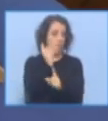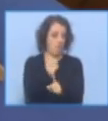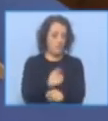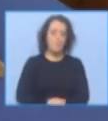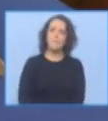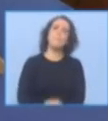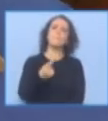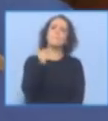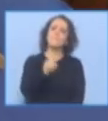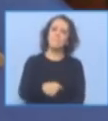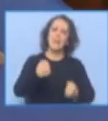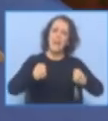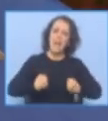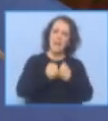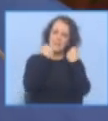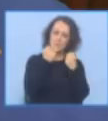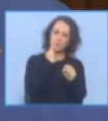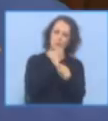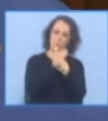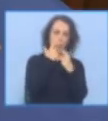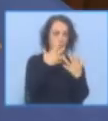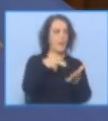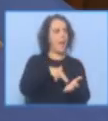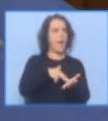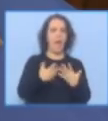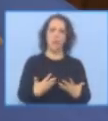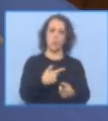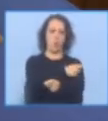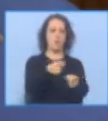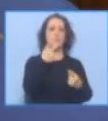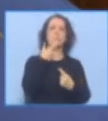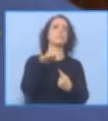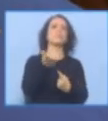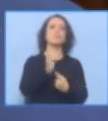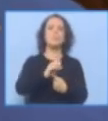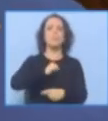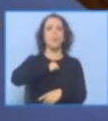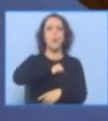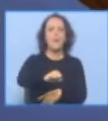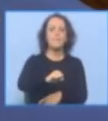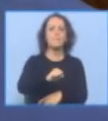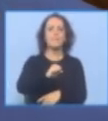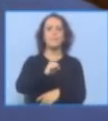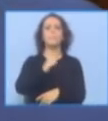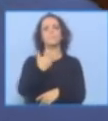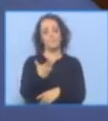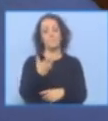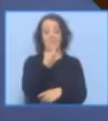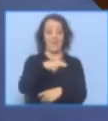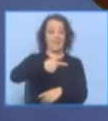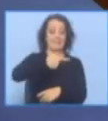encontramos ainda antis muito presentes na sociedade atual, como o anticlericalismo, por exemplo. Exatamente. Os antis